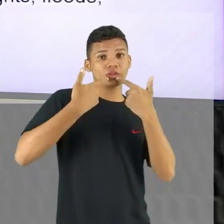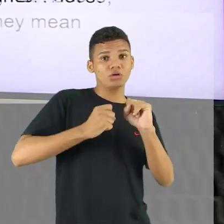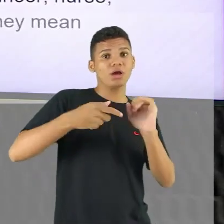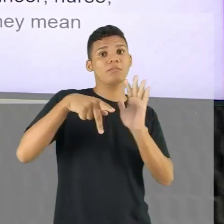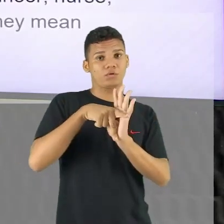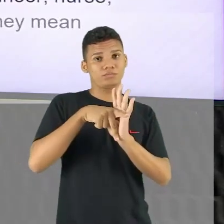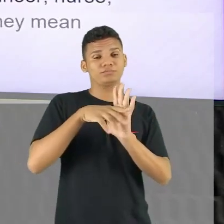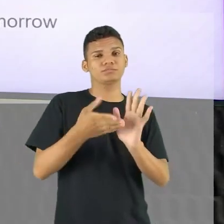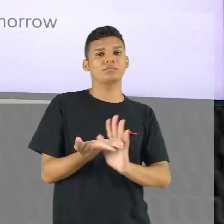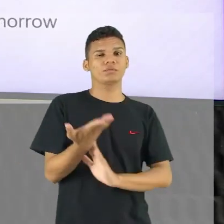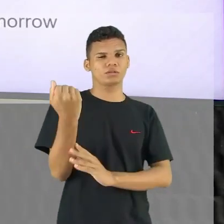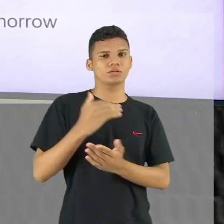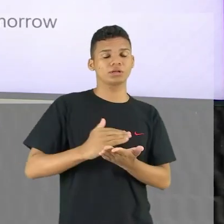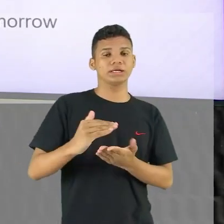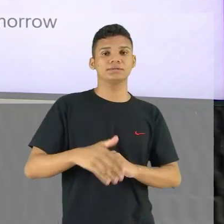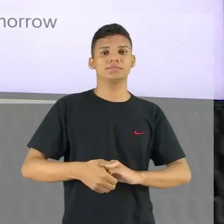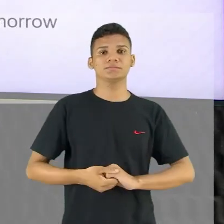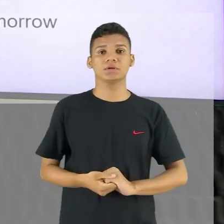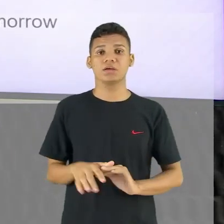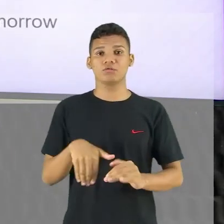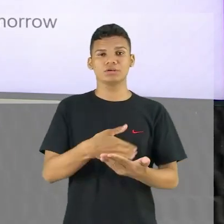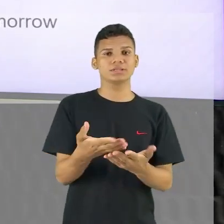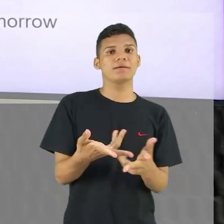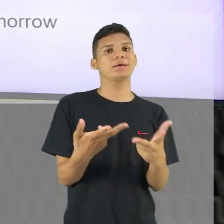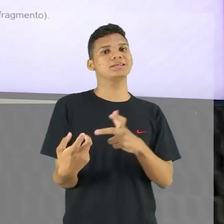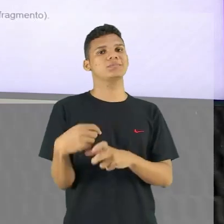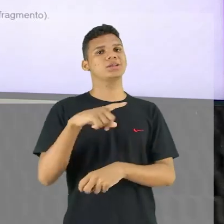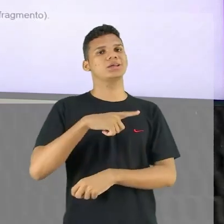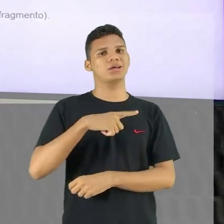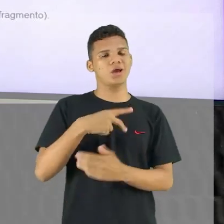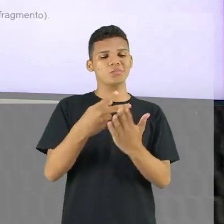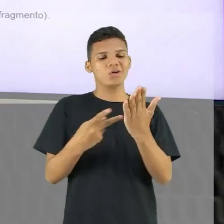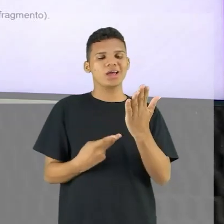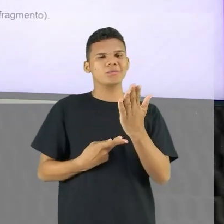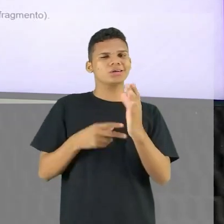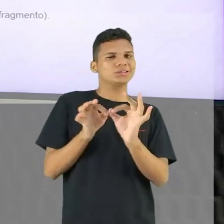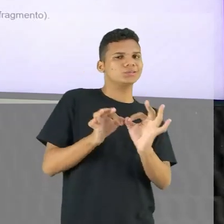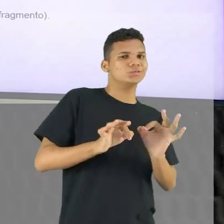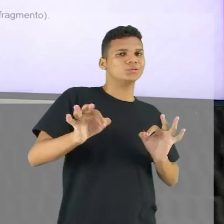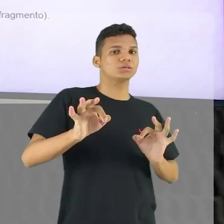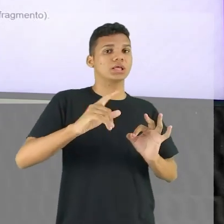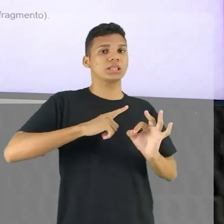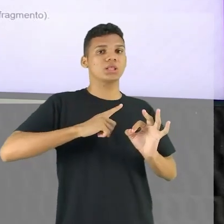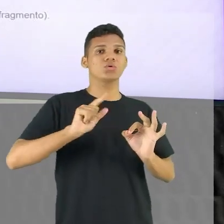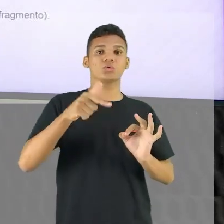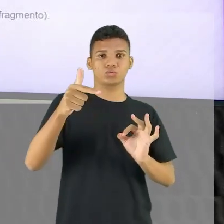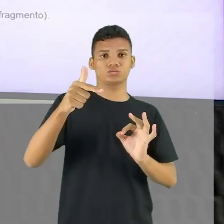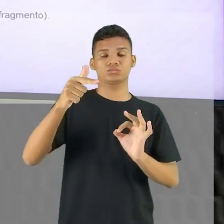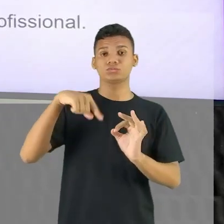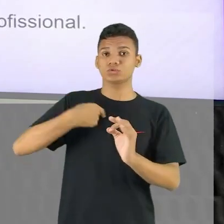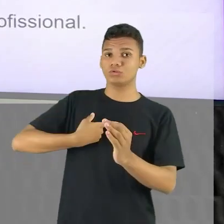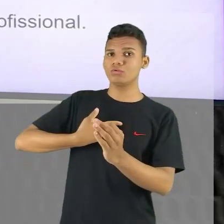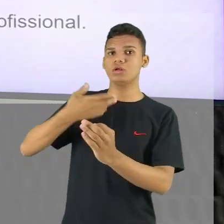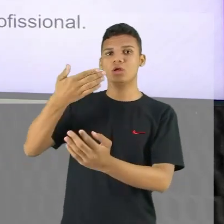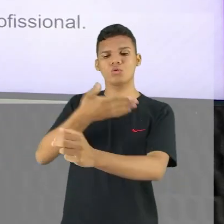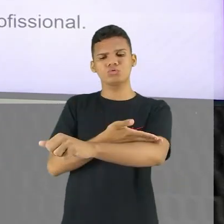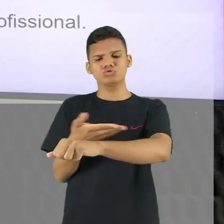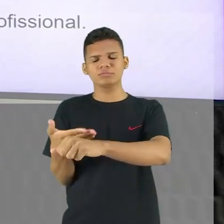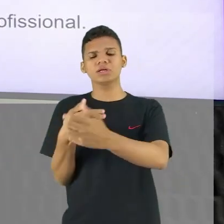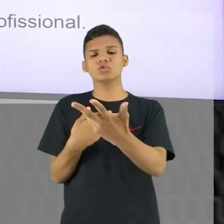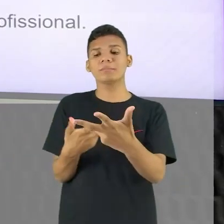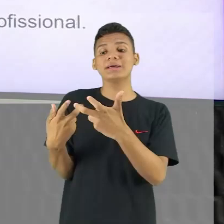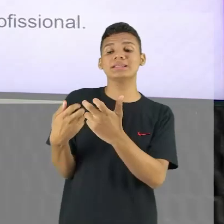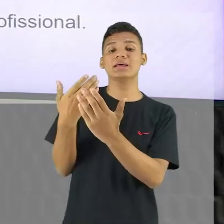Então vamos lá para a questão, vamos avançar um pouquinho. Vocês percebem que é um poema um pouquinho mais extenso do que outros poemas que a gente está acostumado.